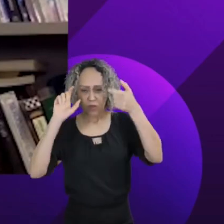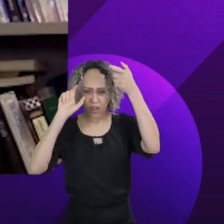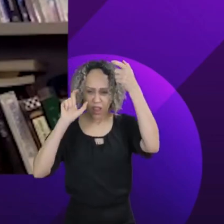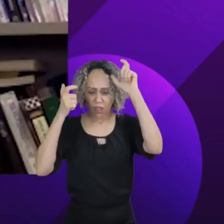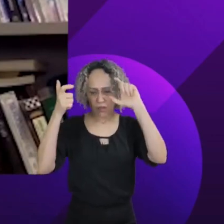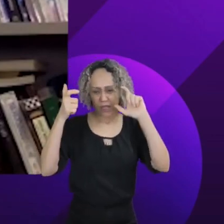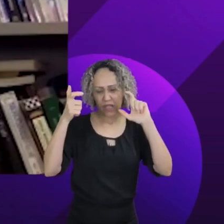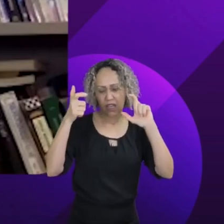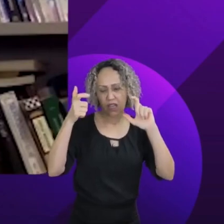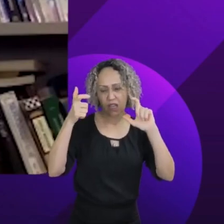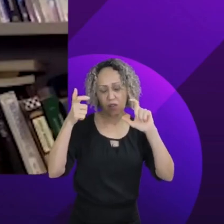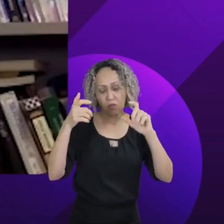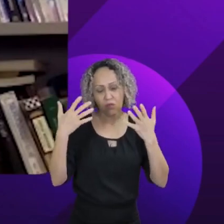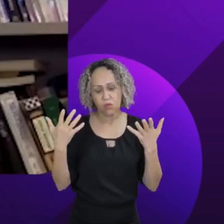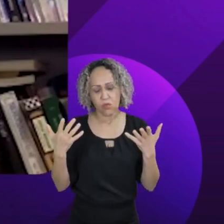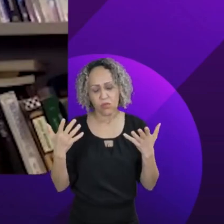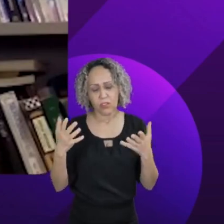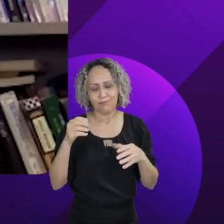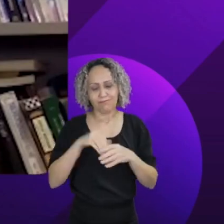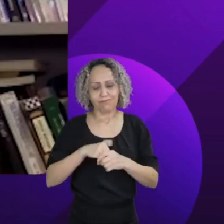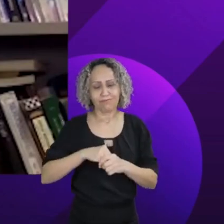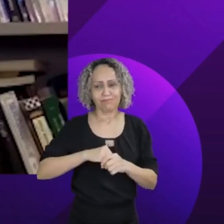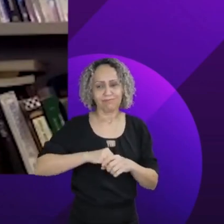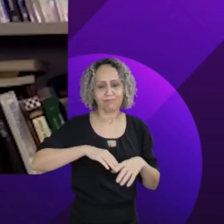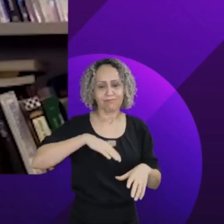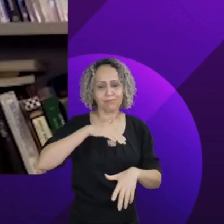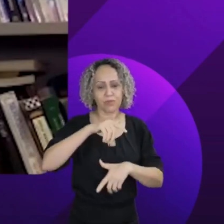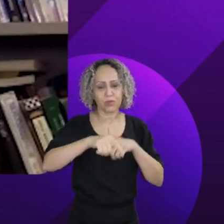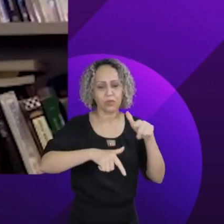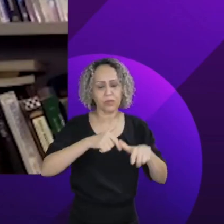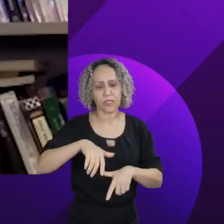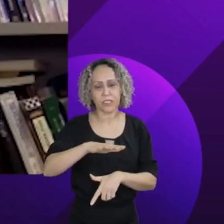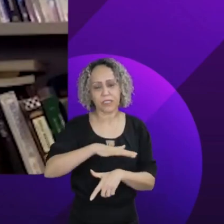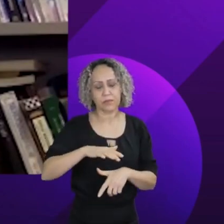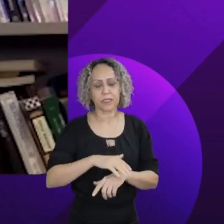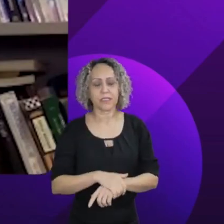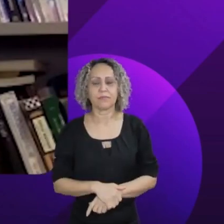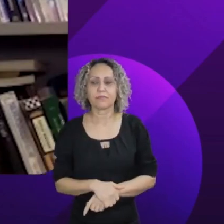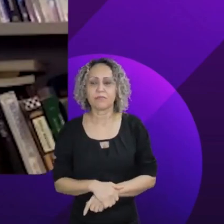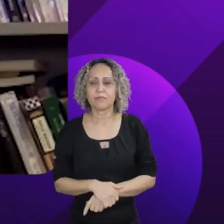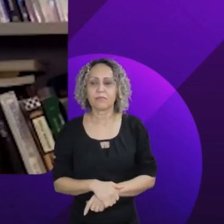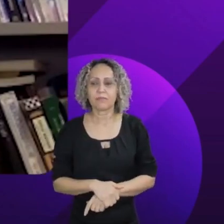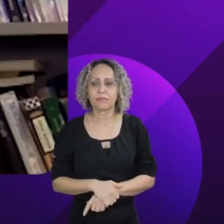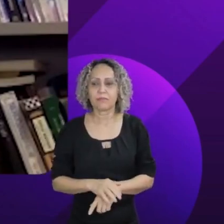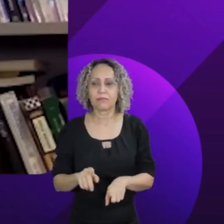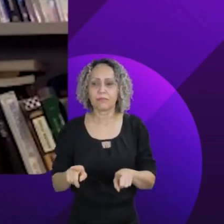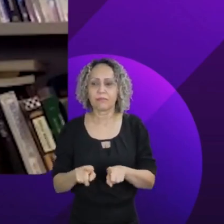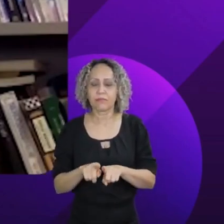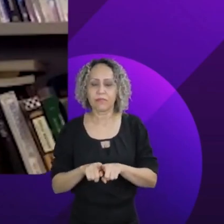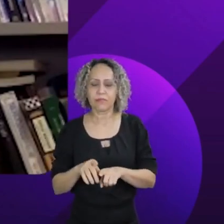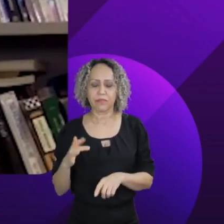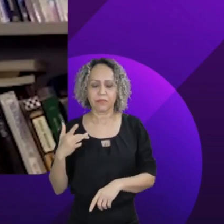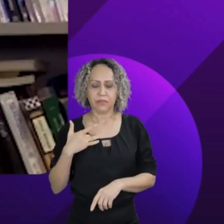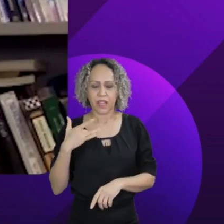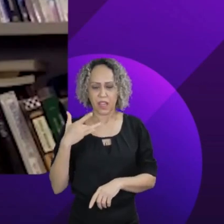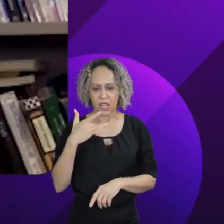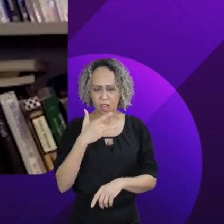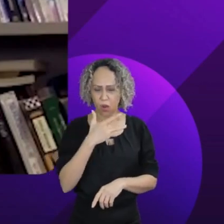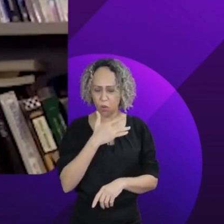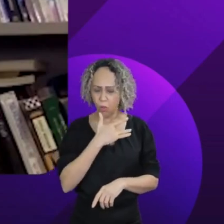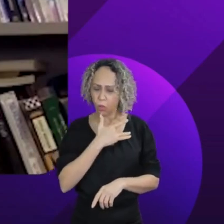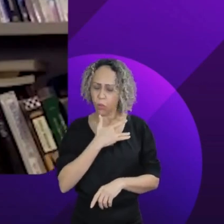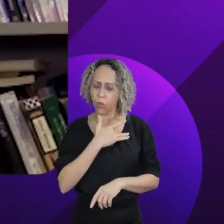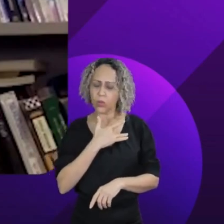no ambiente de trabalho. Com relação à questão da saúde de uma